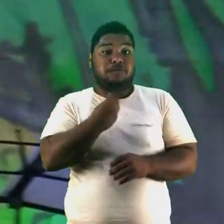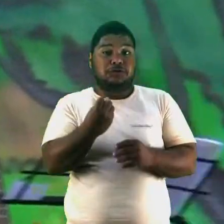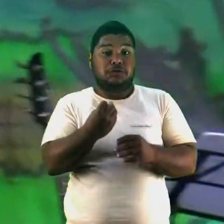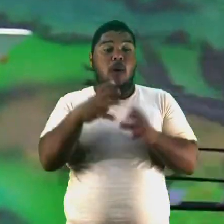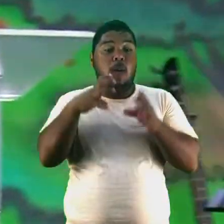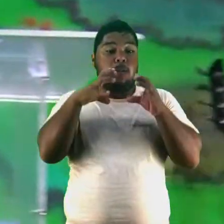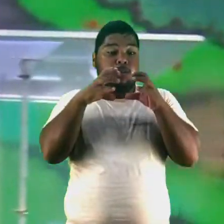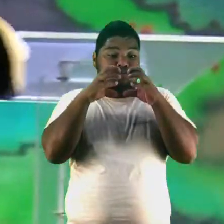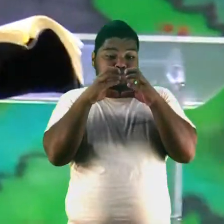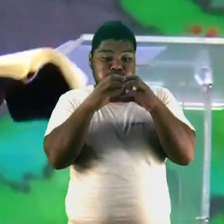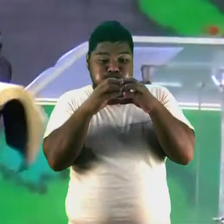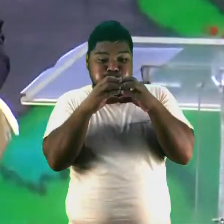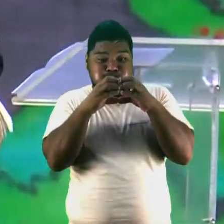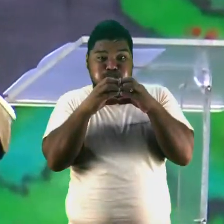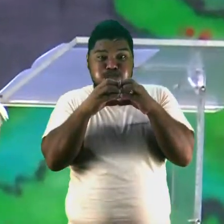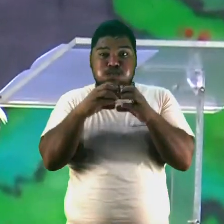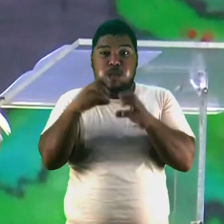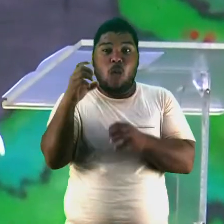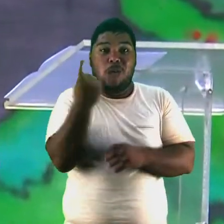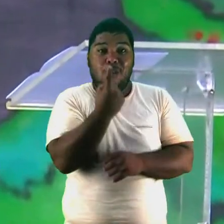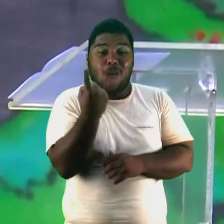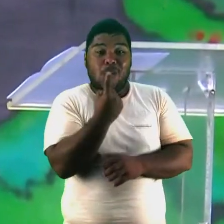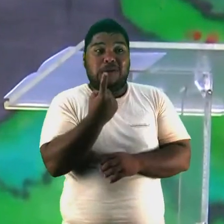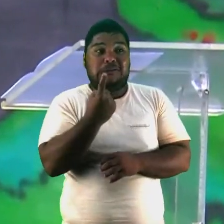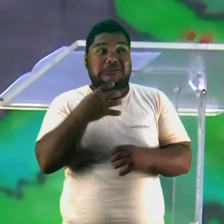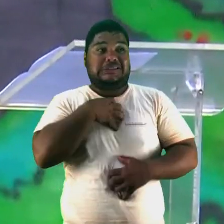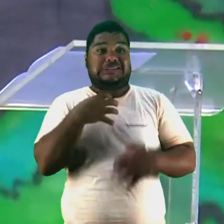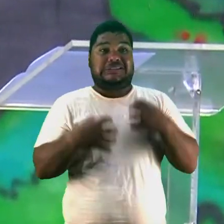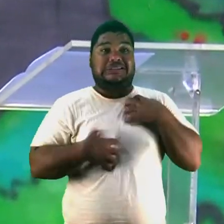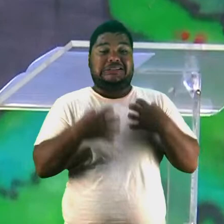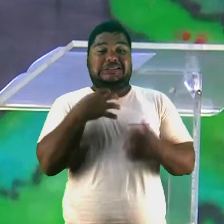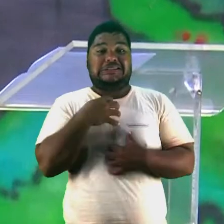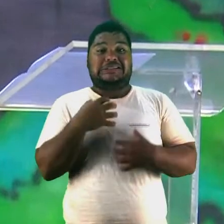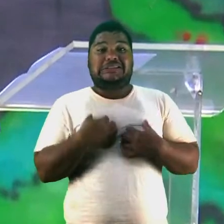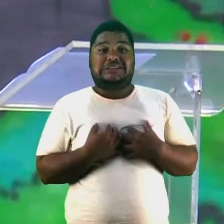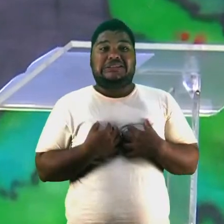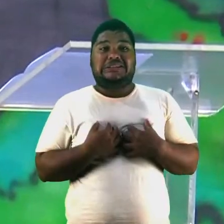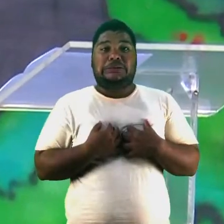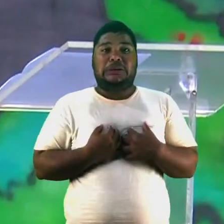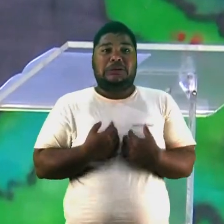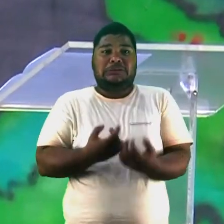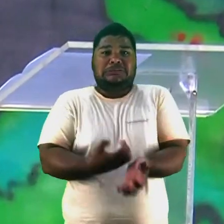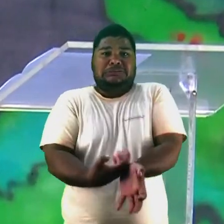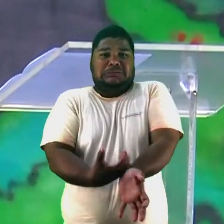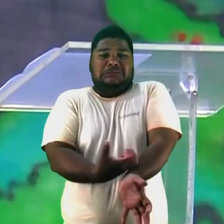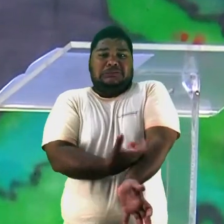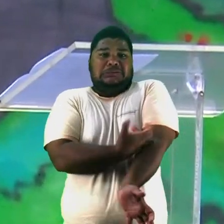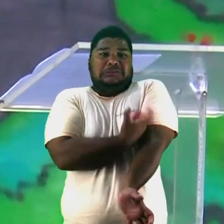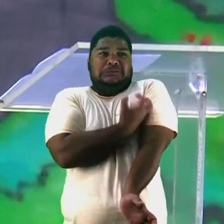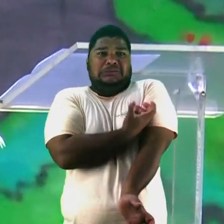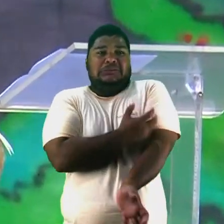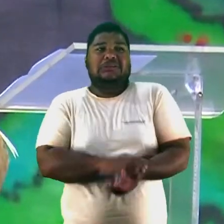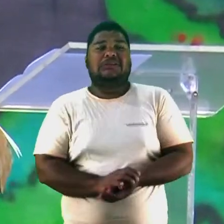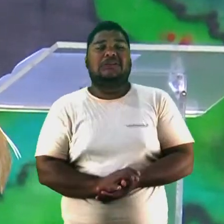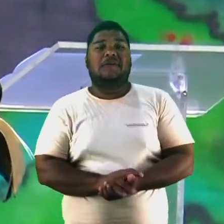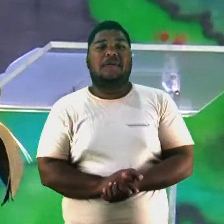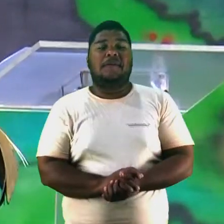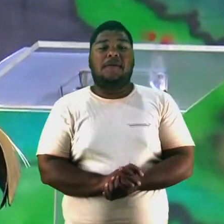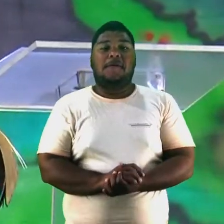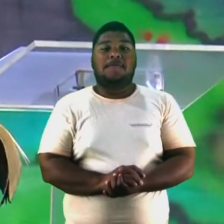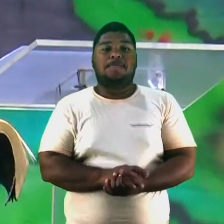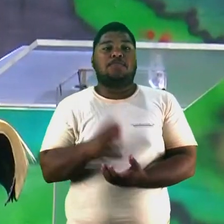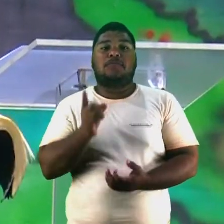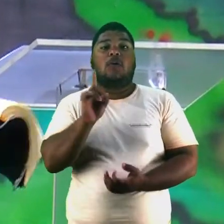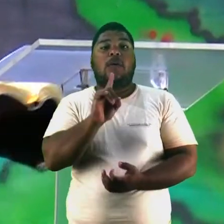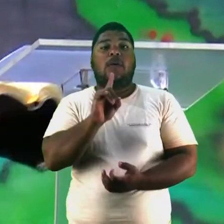muito adolescente jovem com crise de ansiedade? Porque quando chega na rua, não é a mesma coisa que é dentro de